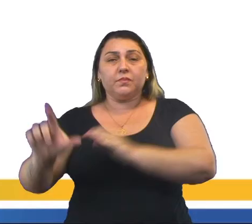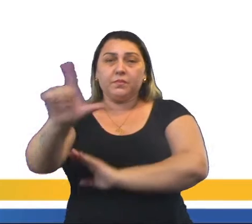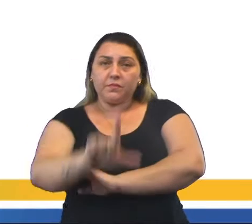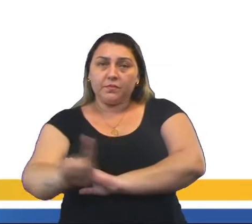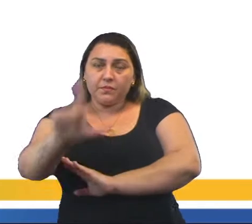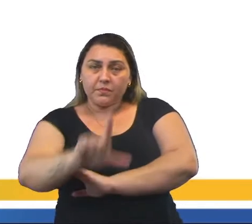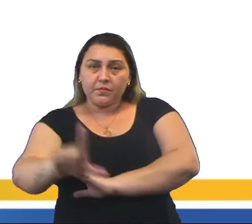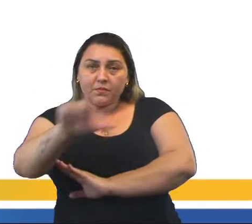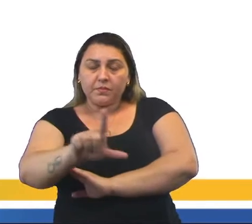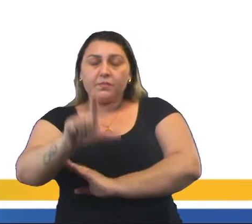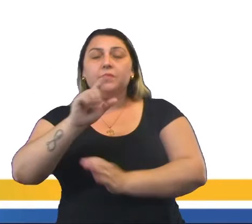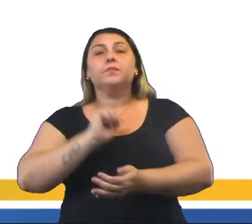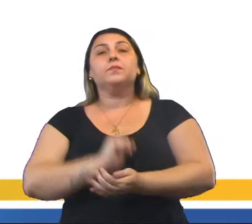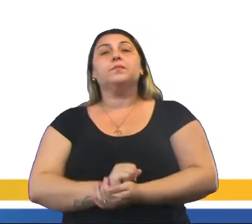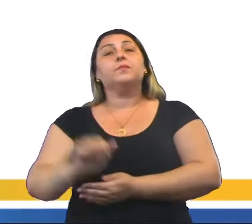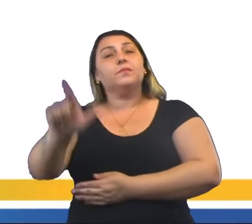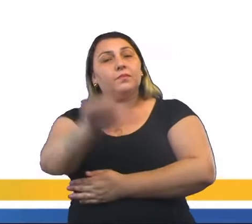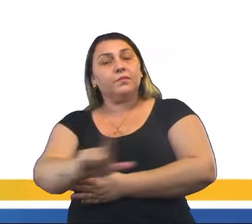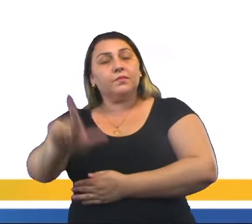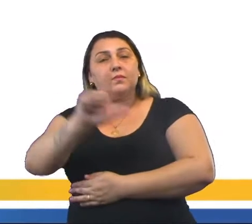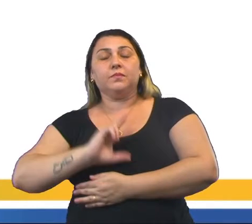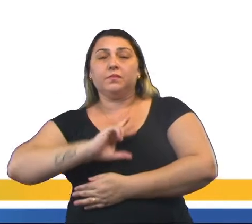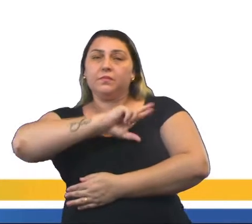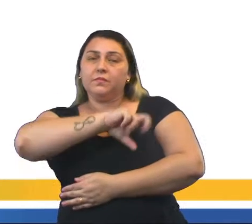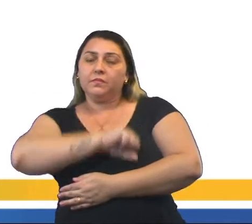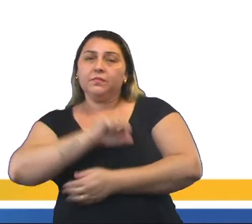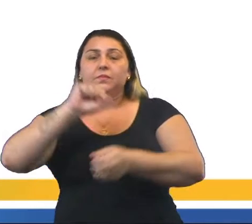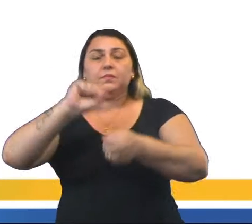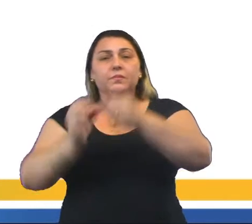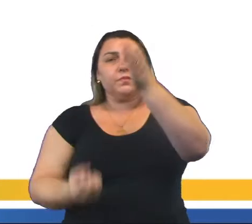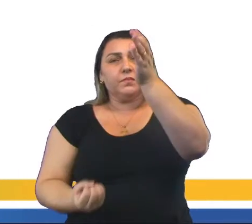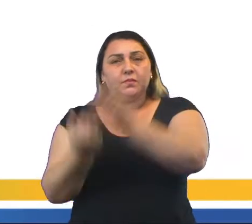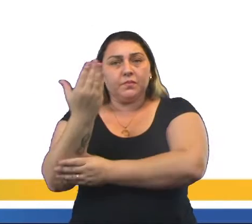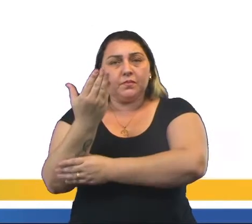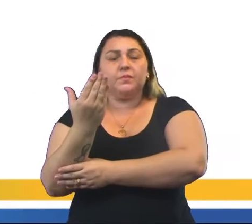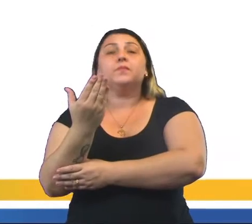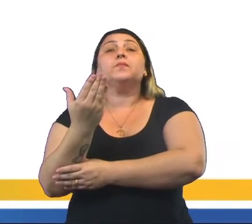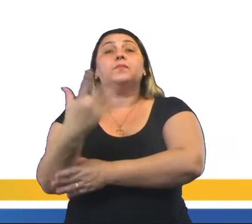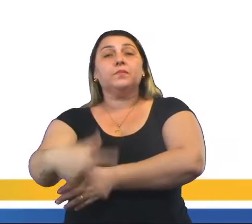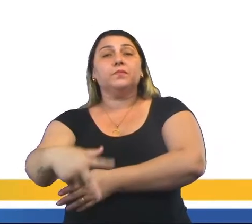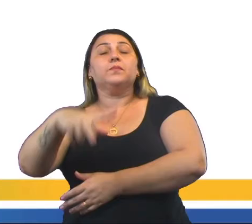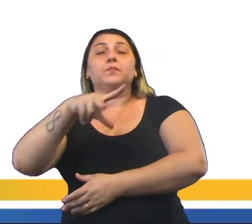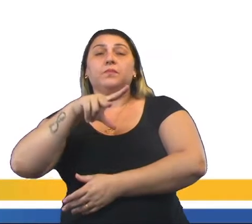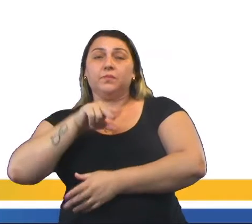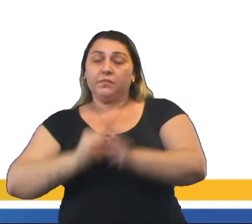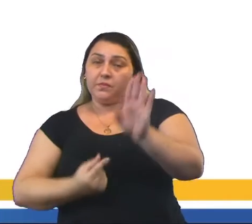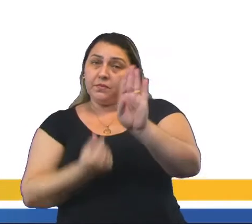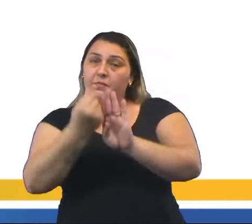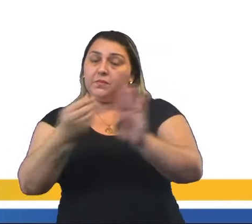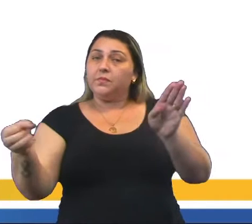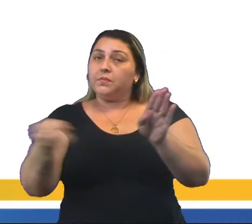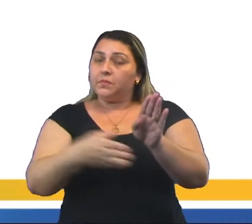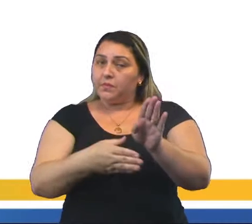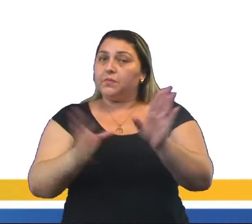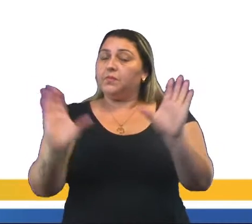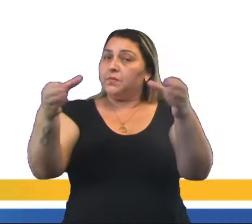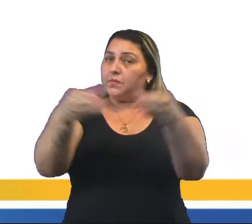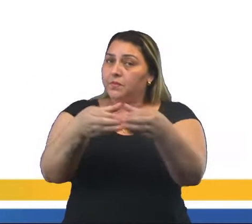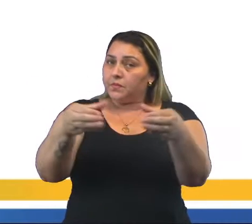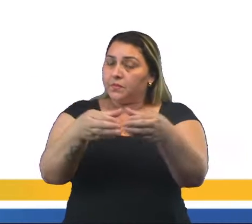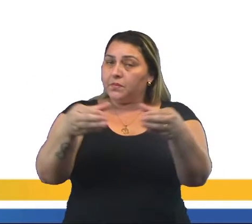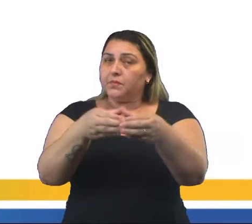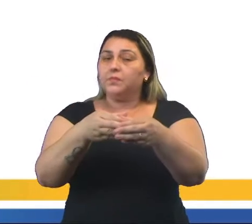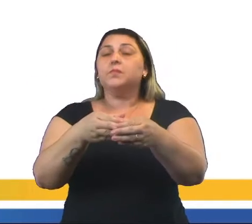literaturas. E, na verdade, essa literatura romântica ela vai ser produzida para o gosto burguês, para o gosto dessa nova classe que está em